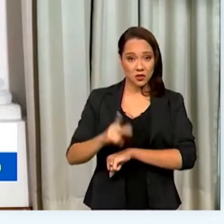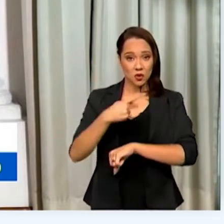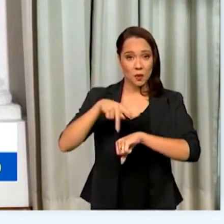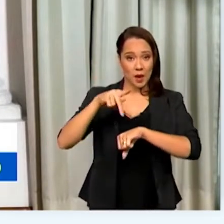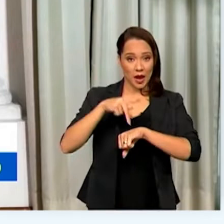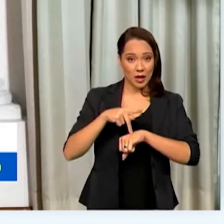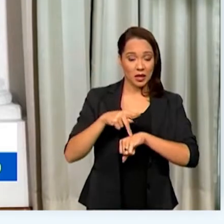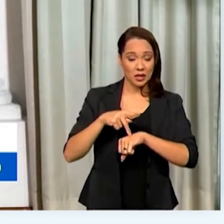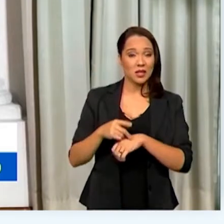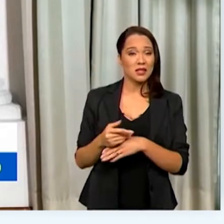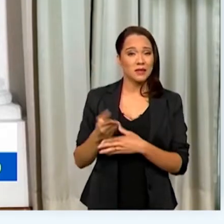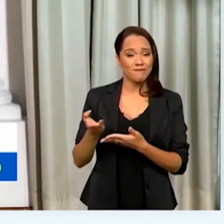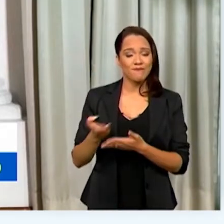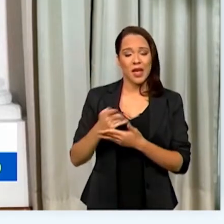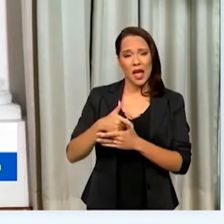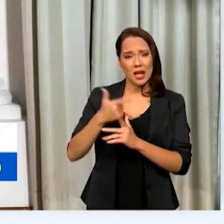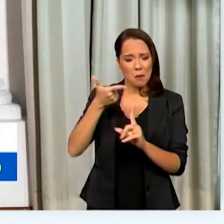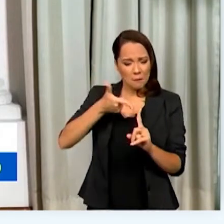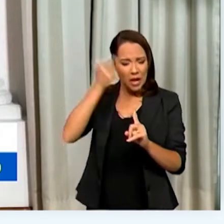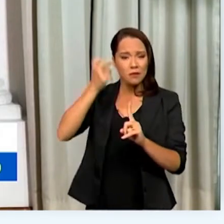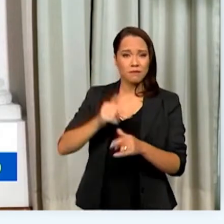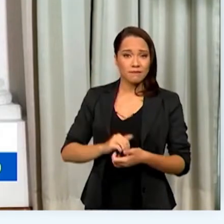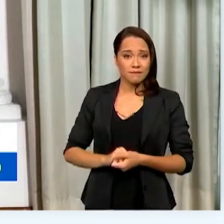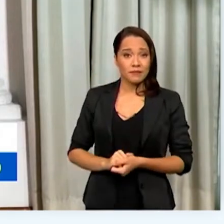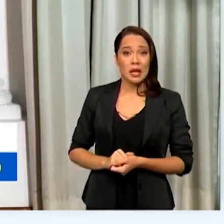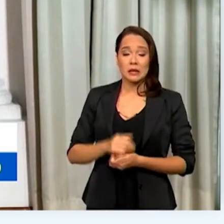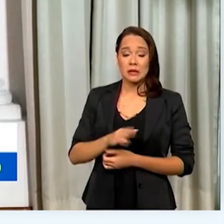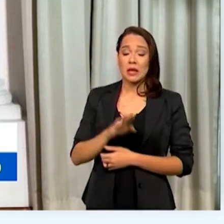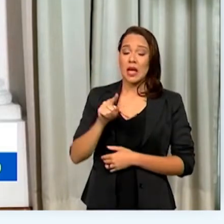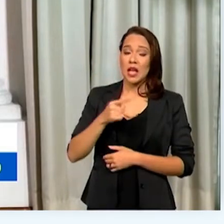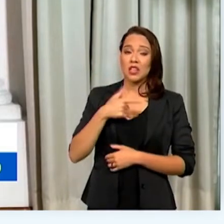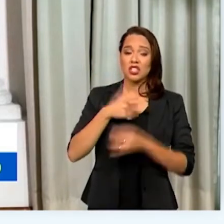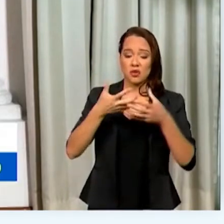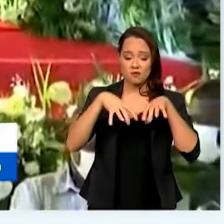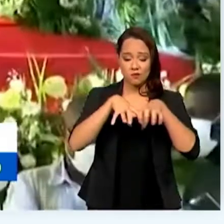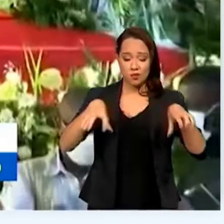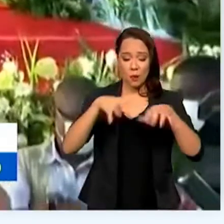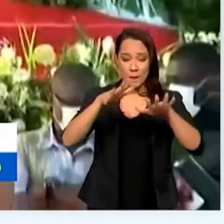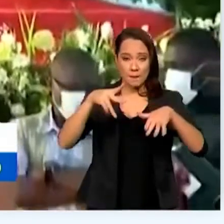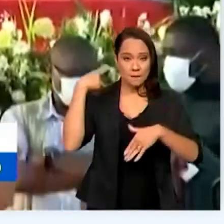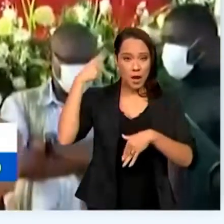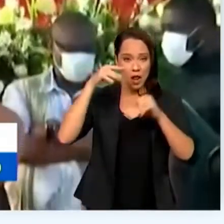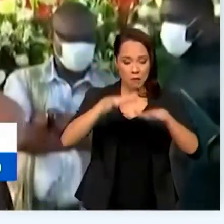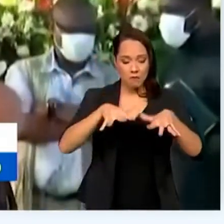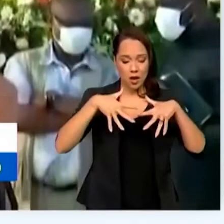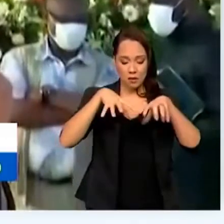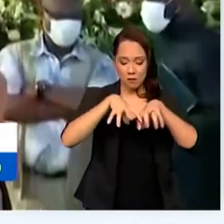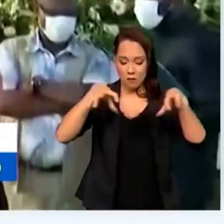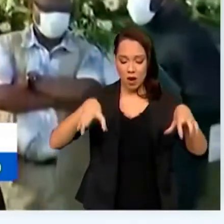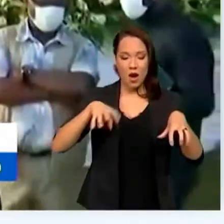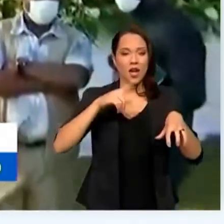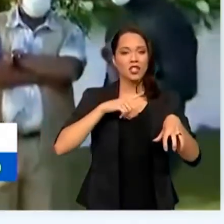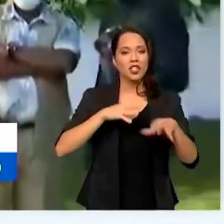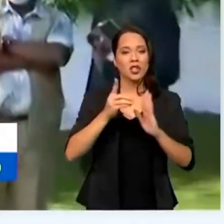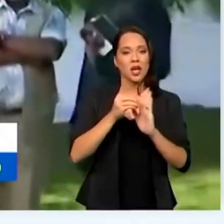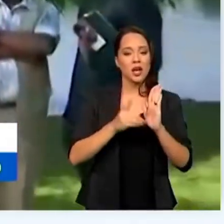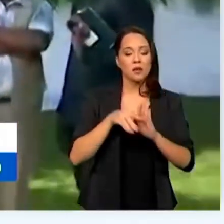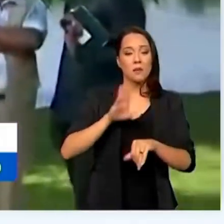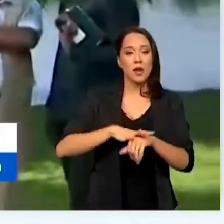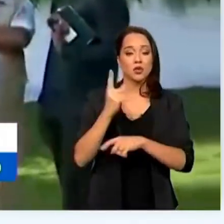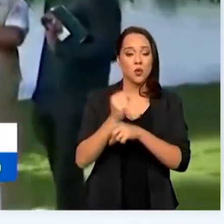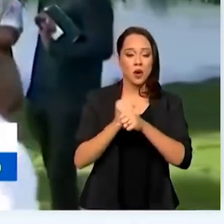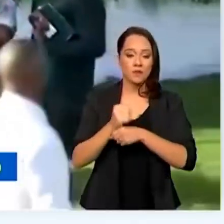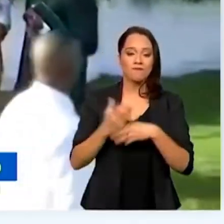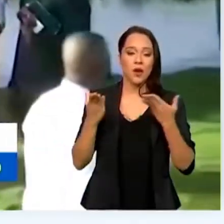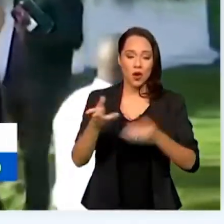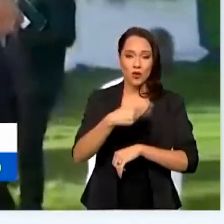país, Jovenel Moïse, foi assassinado. Ele havia dissolvido o parlamento e governava por decreto há mais de um ano. Agora